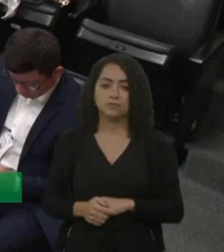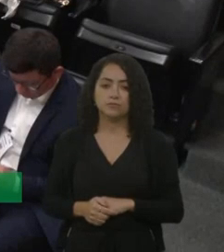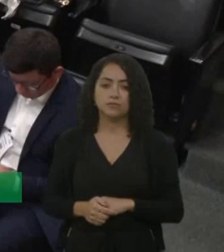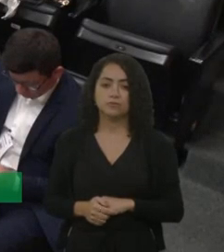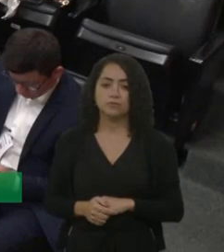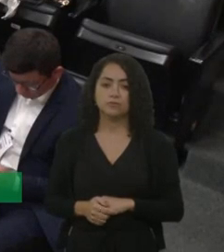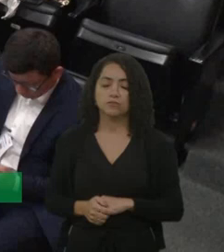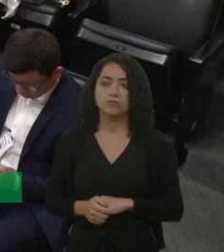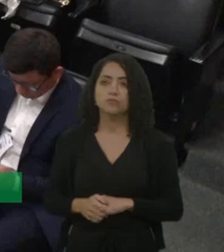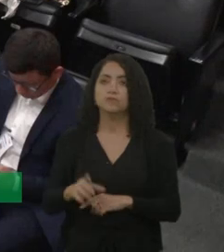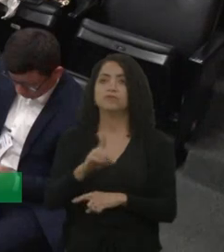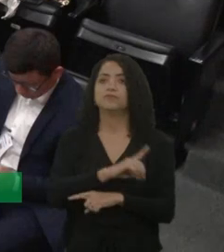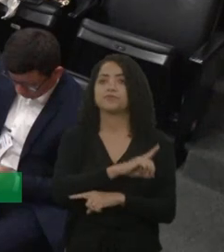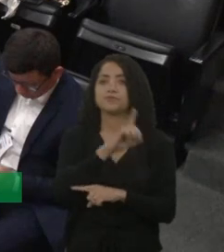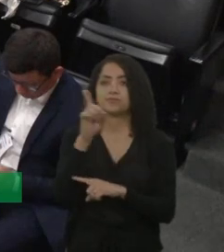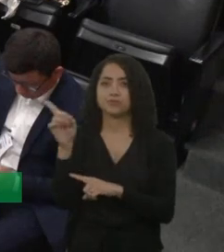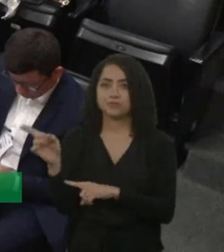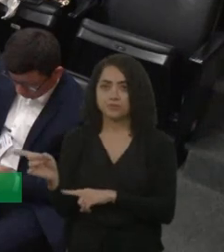Bom dia a todos.